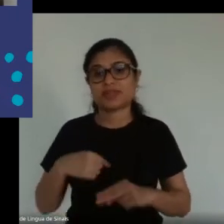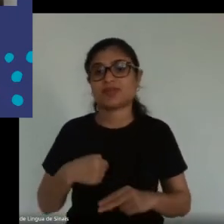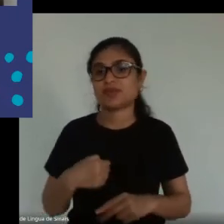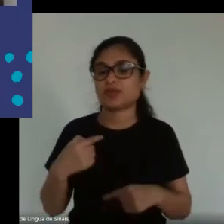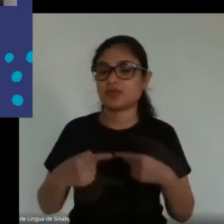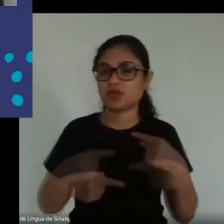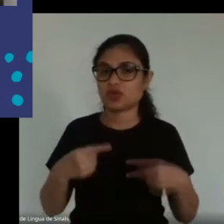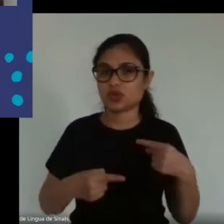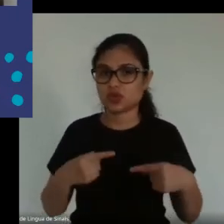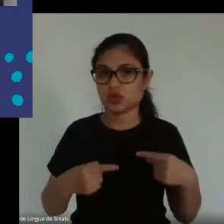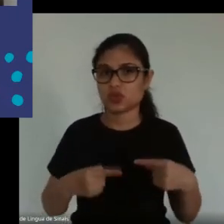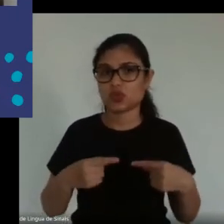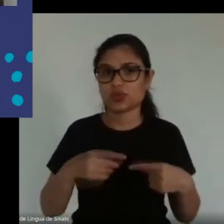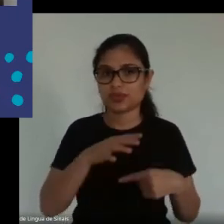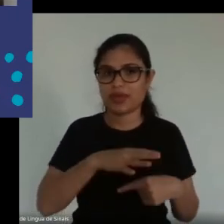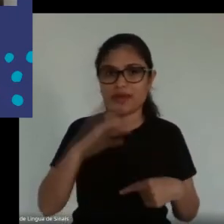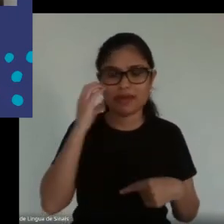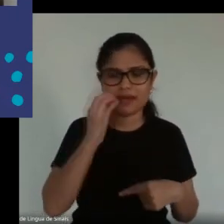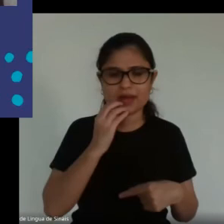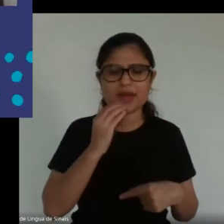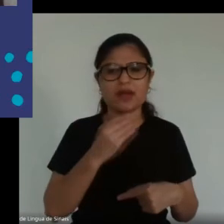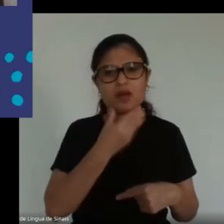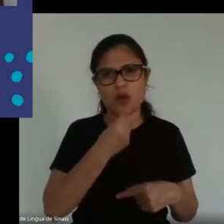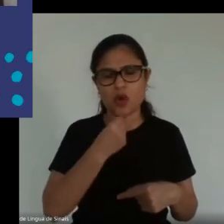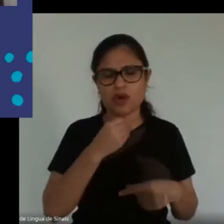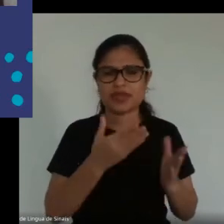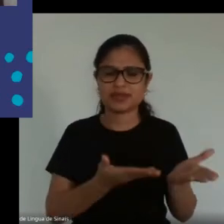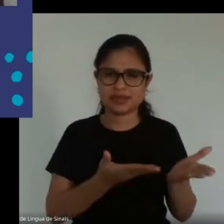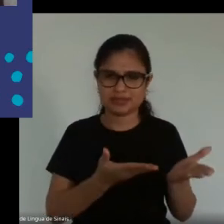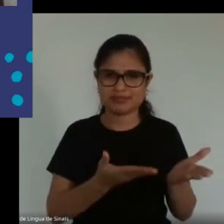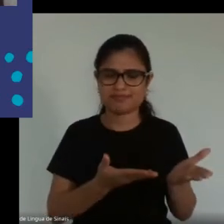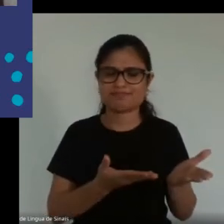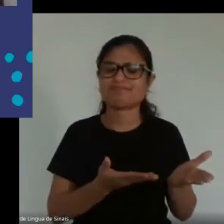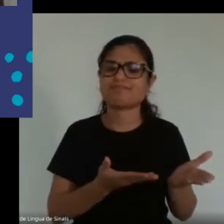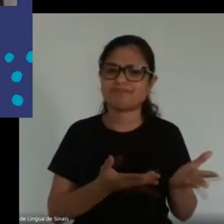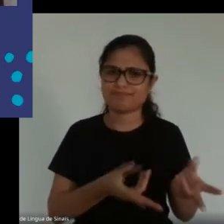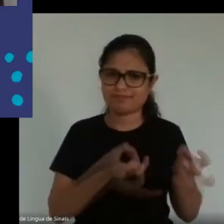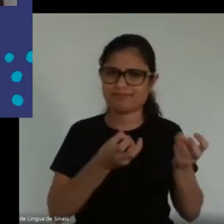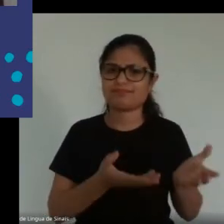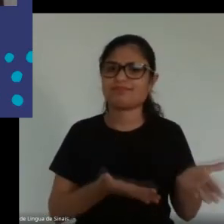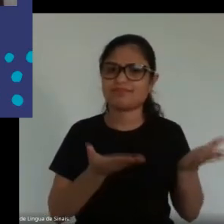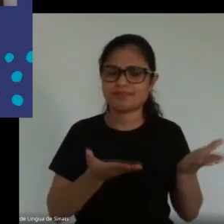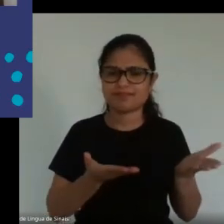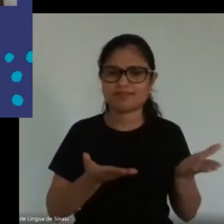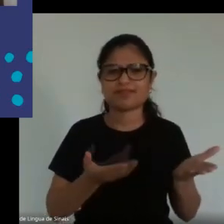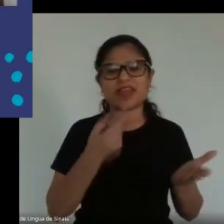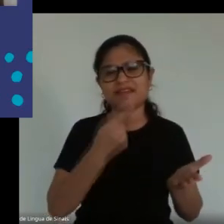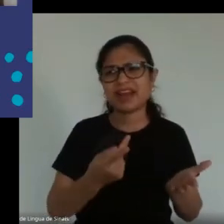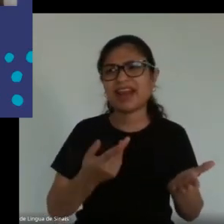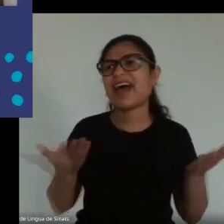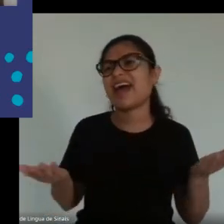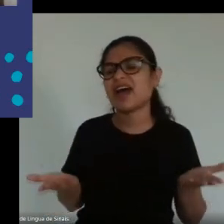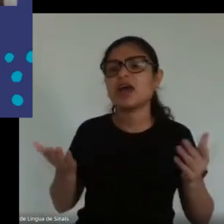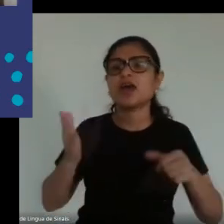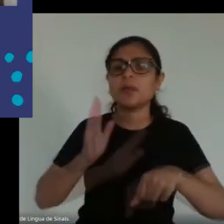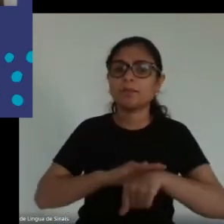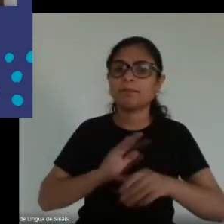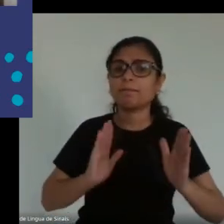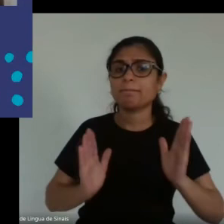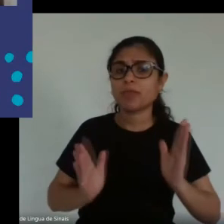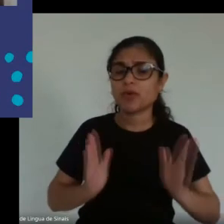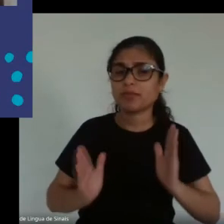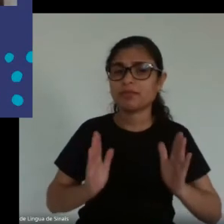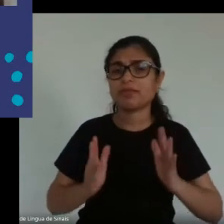de que, assim, homens, se toca. Não vem dizendo que, olha, no momento socialista foi o momento que as mulheres